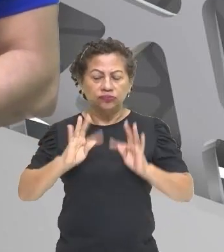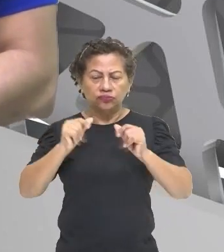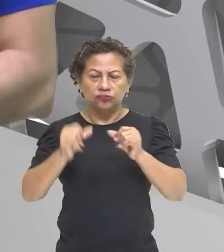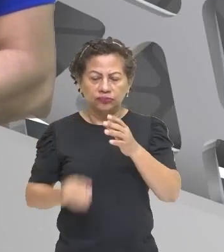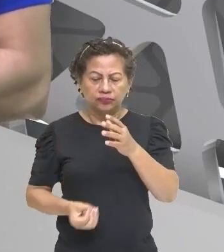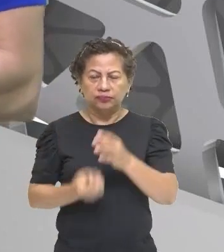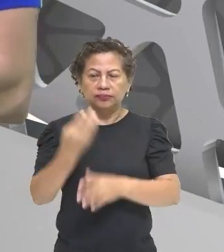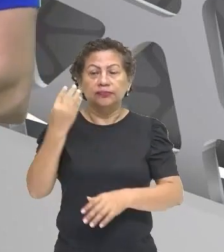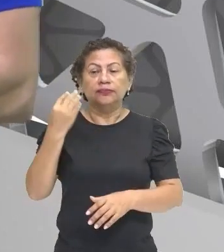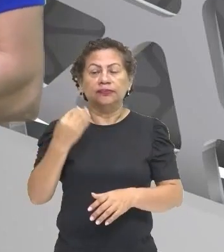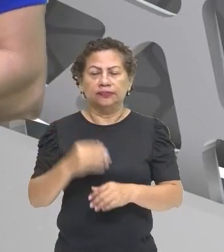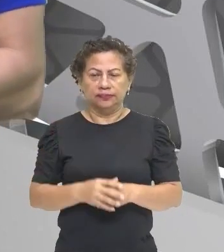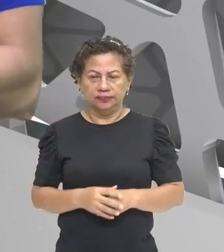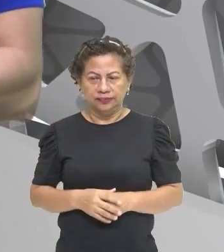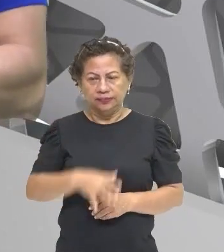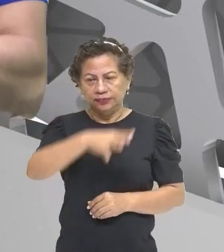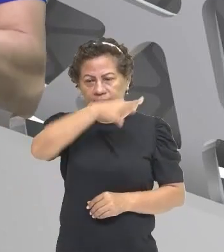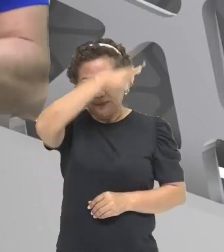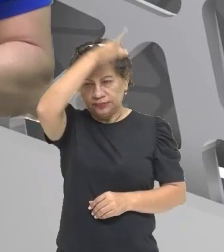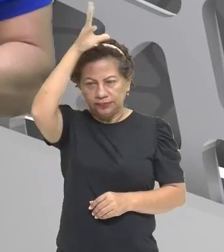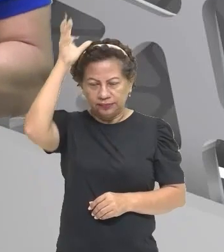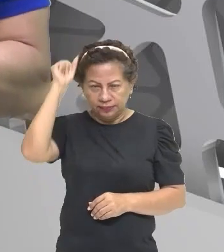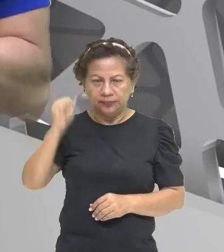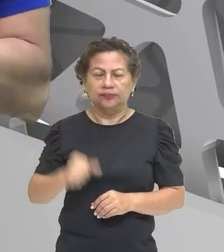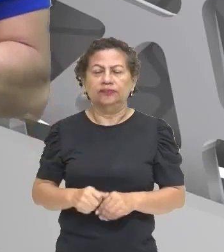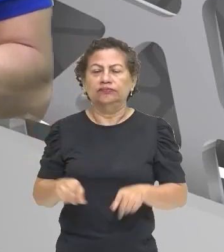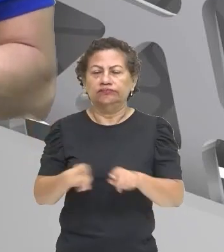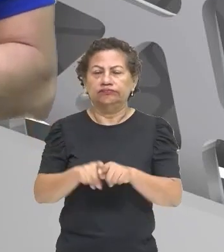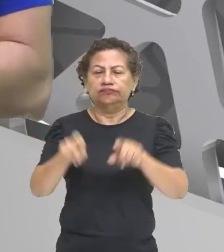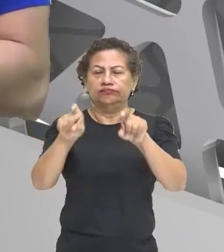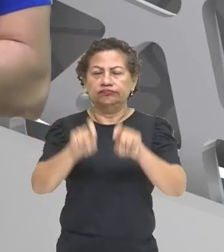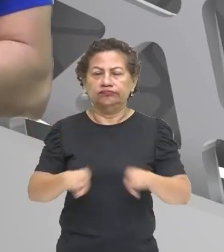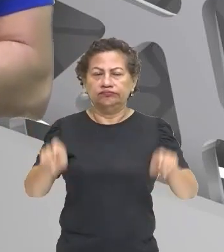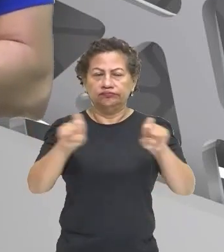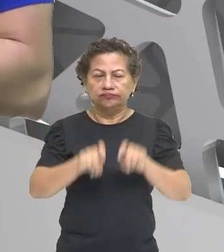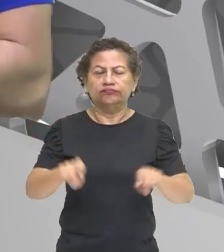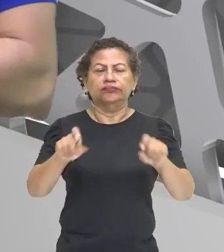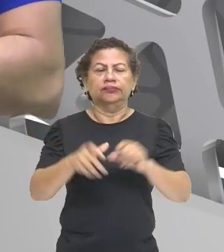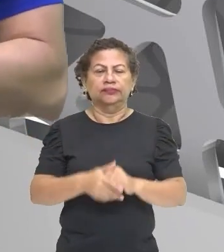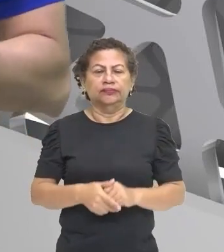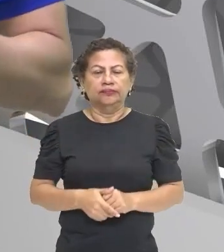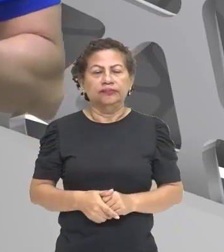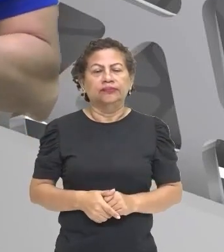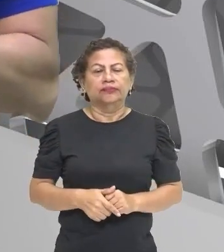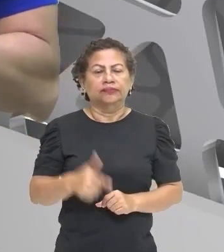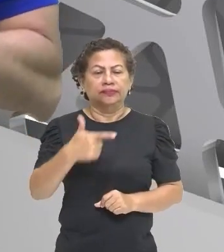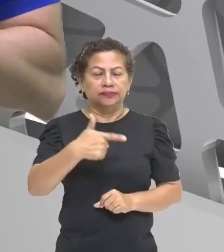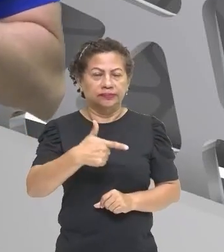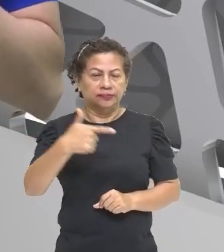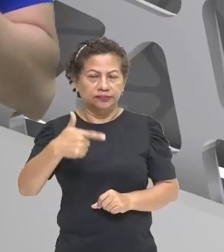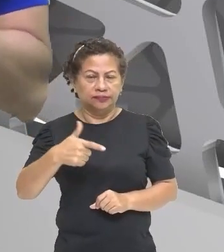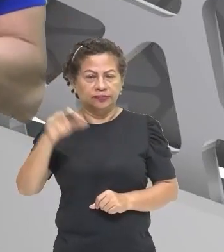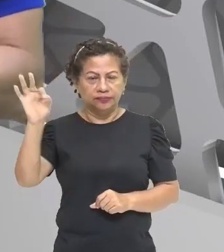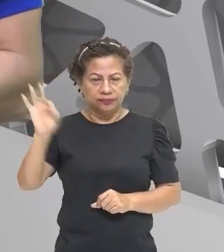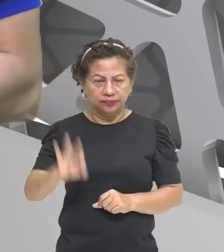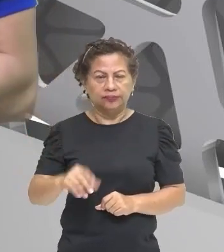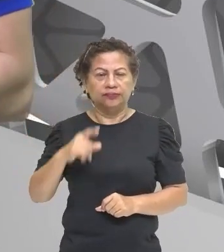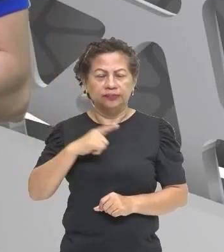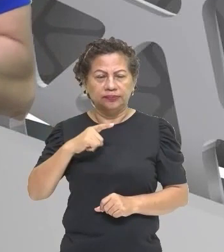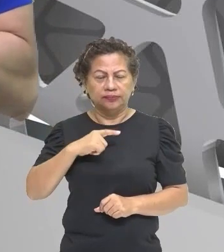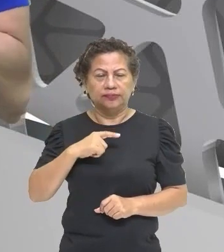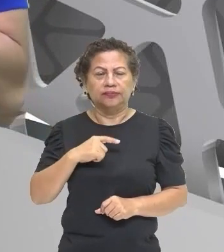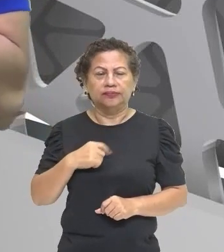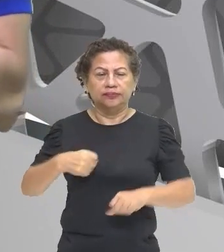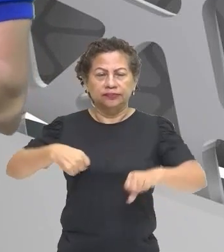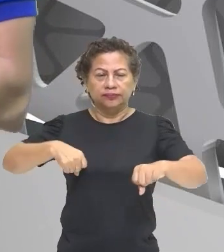Nós temos os bens de informática, que tem uma parcela significativa, 22%. A gente tem a chamada indústria de duas